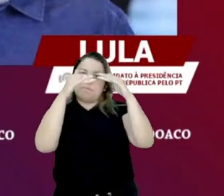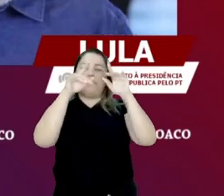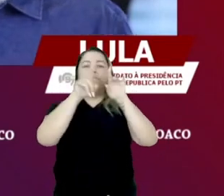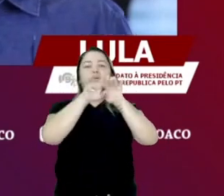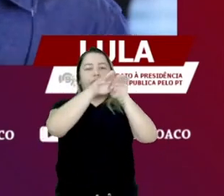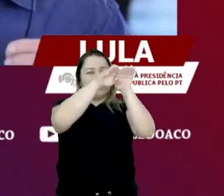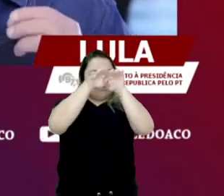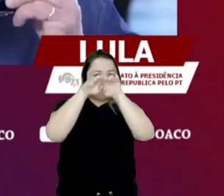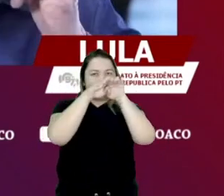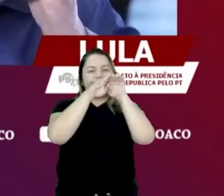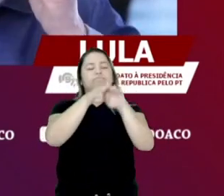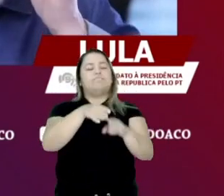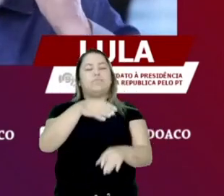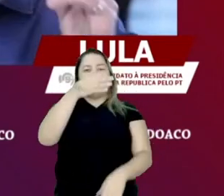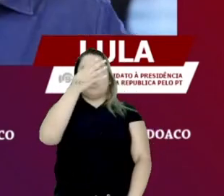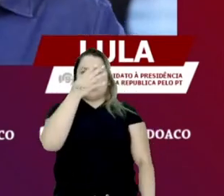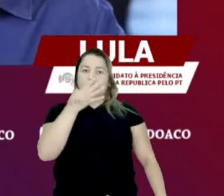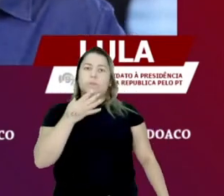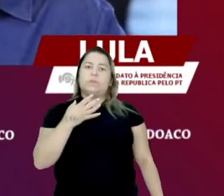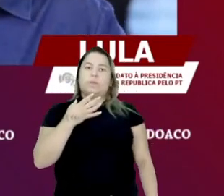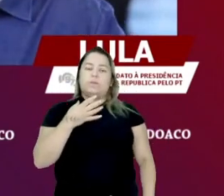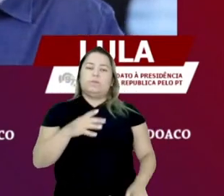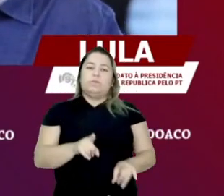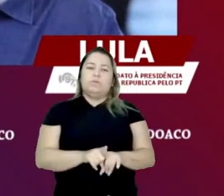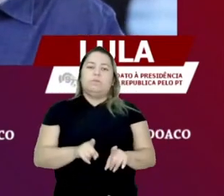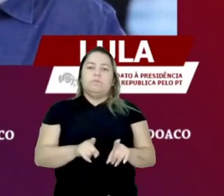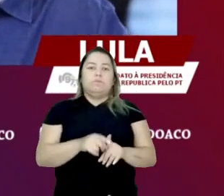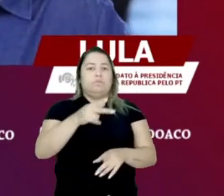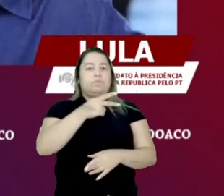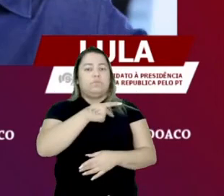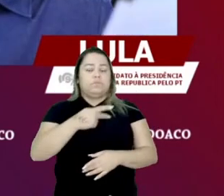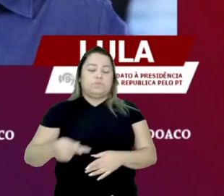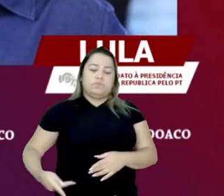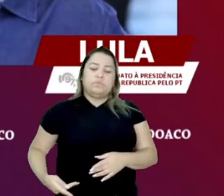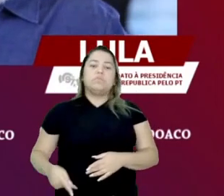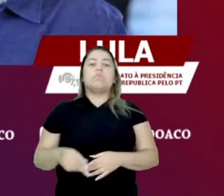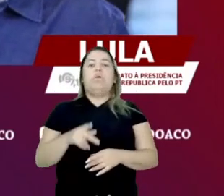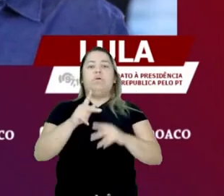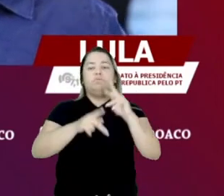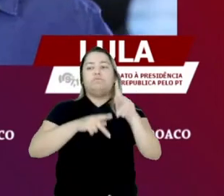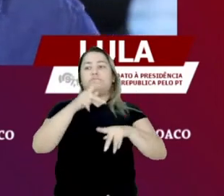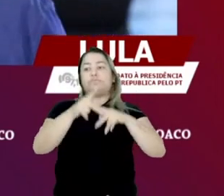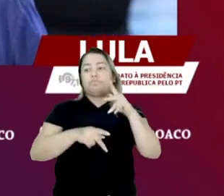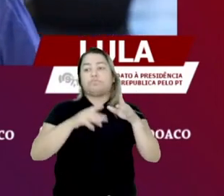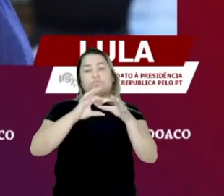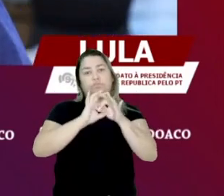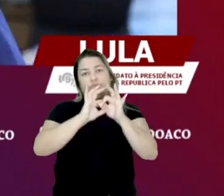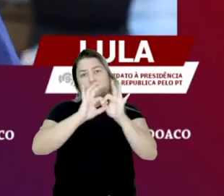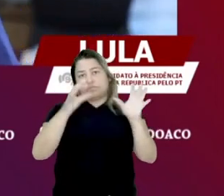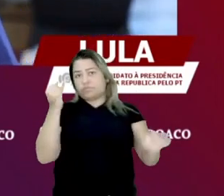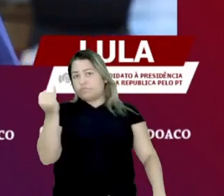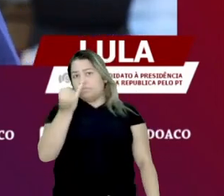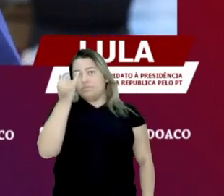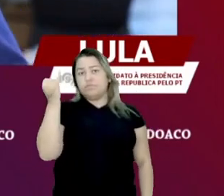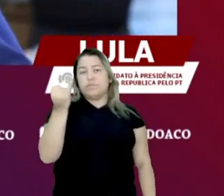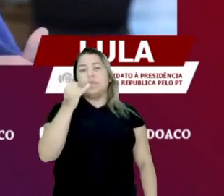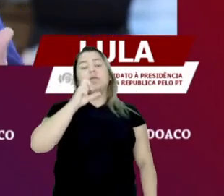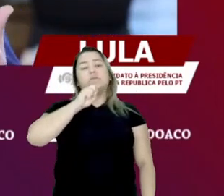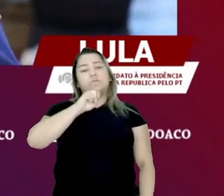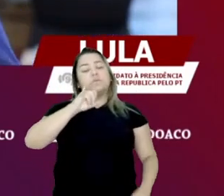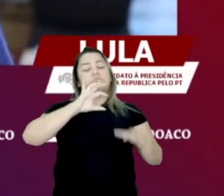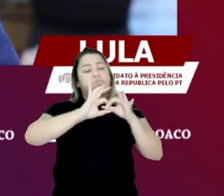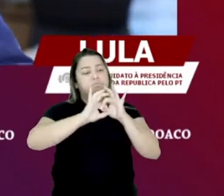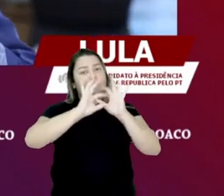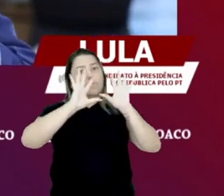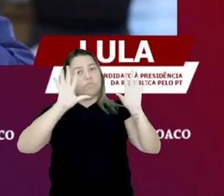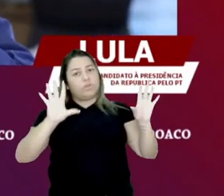Jefferson, e o Gustavo permitir, eu queria te dizer uma coisa. Veja, nós estamos agora para votar um projeto